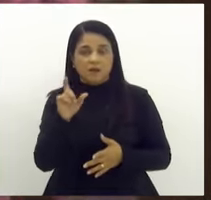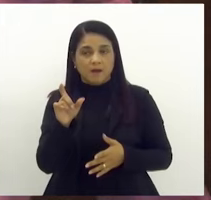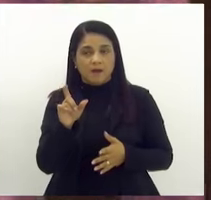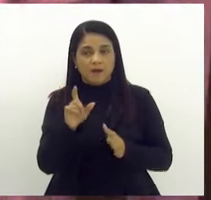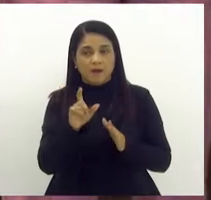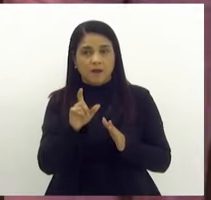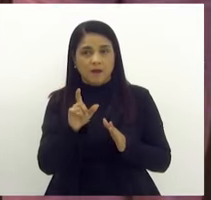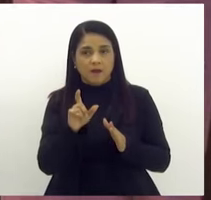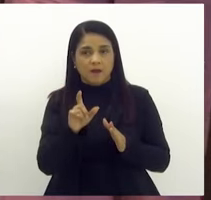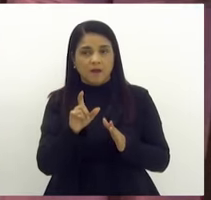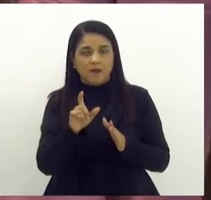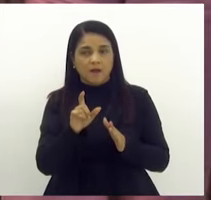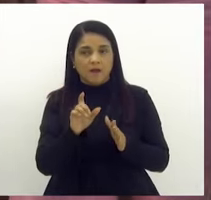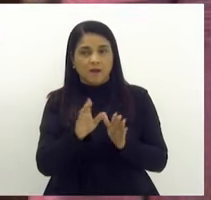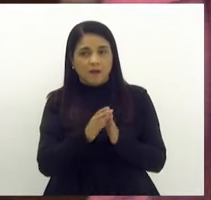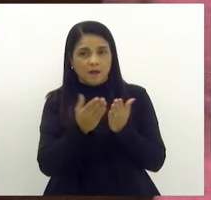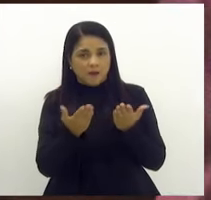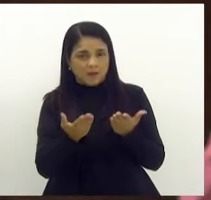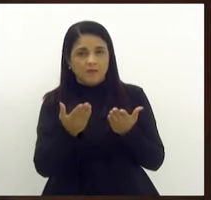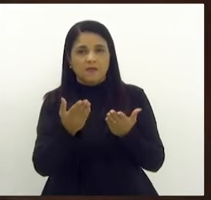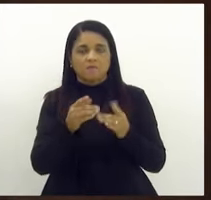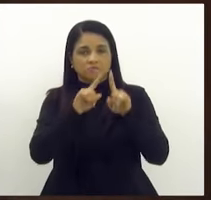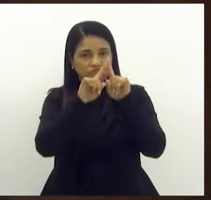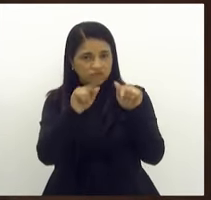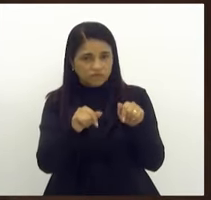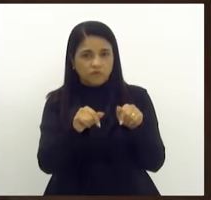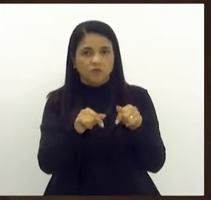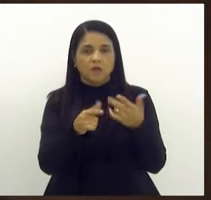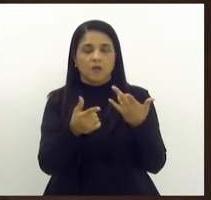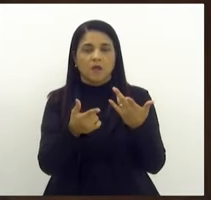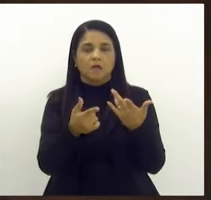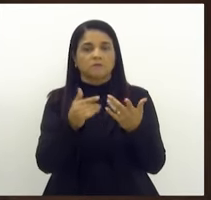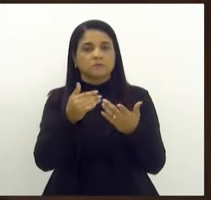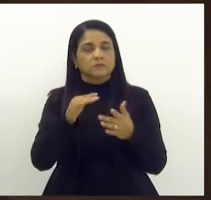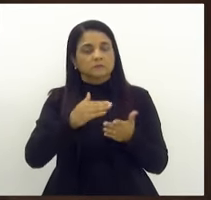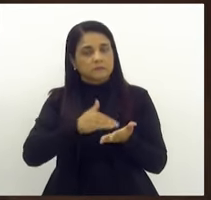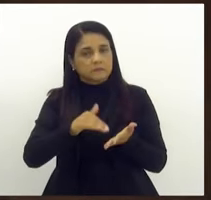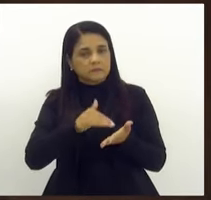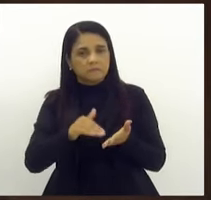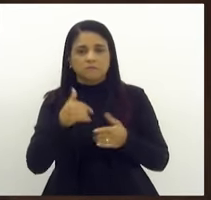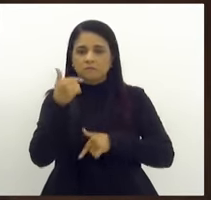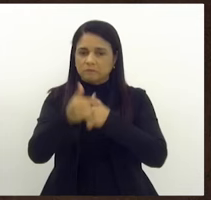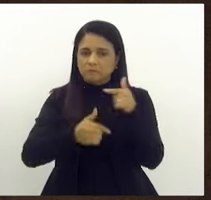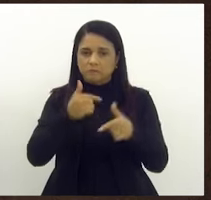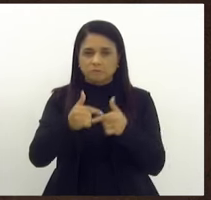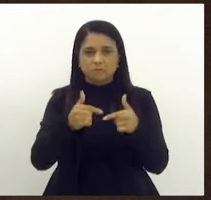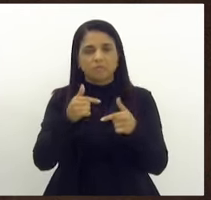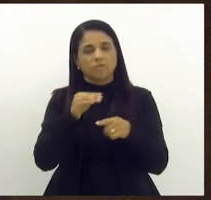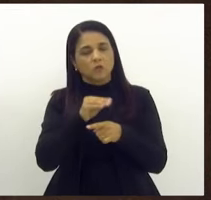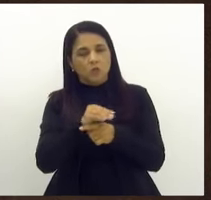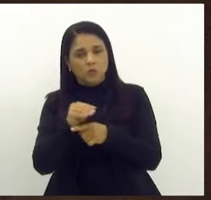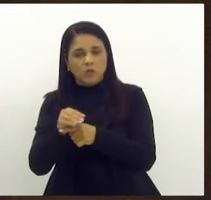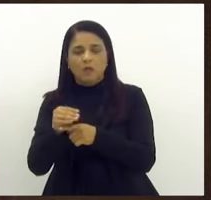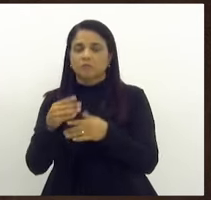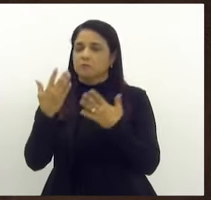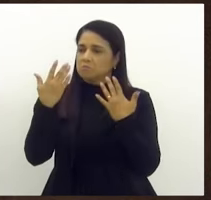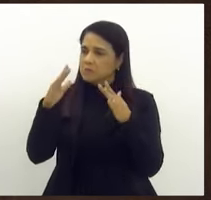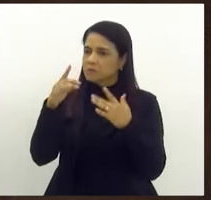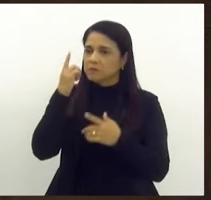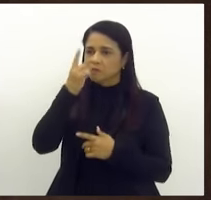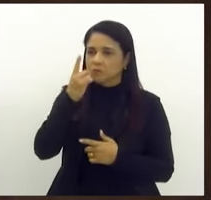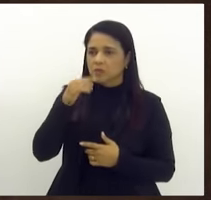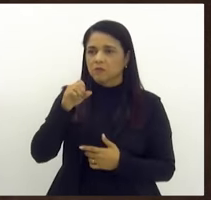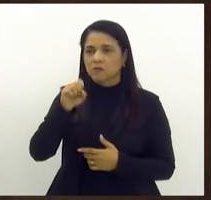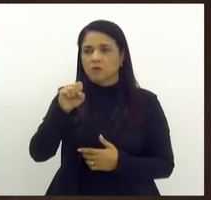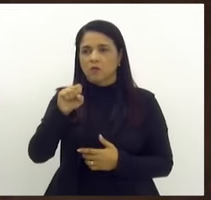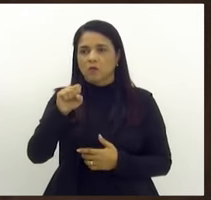e parabenizar o belo trabalho do da primeira secretaria o zelo Parabéns deputado rosenverg Reis pelo